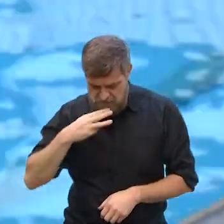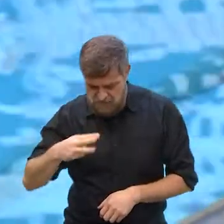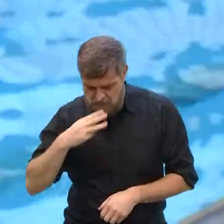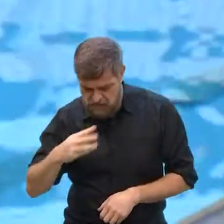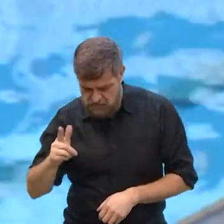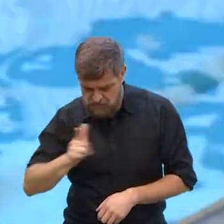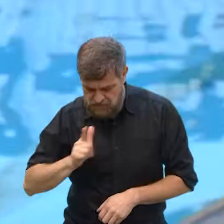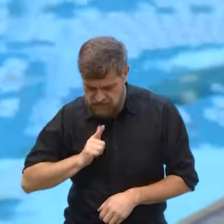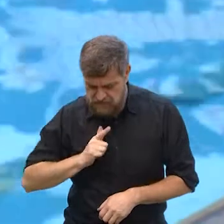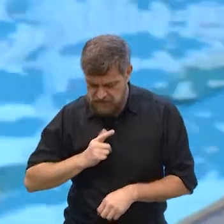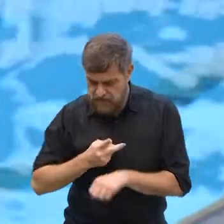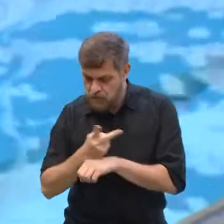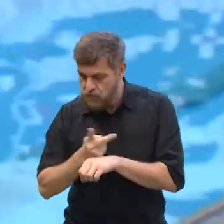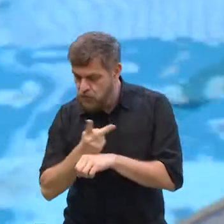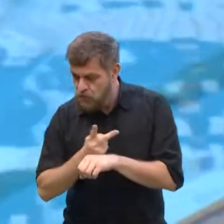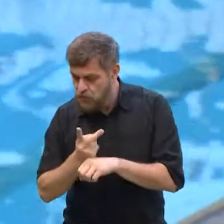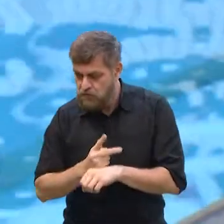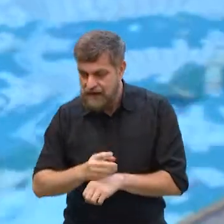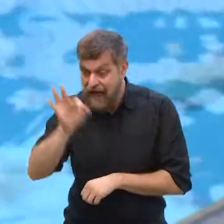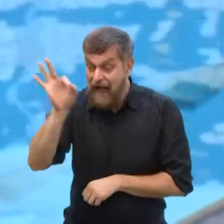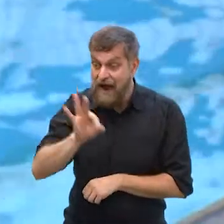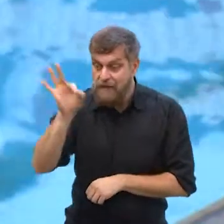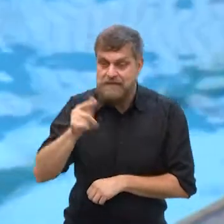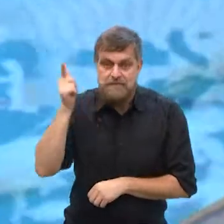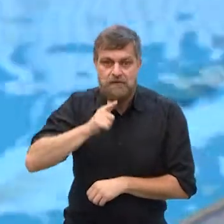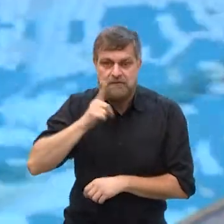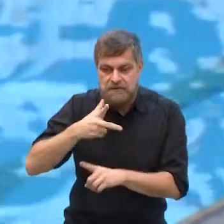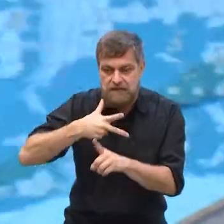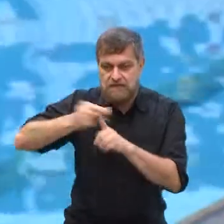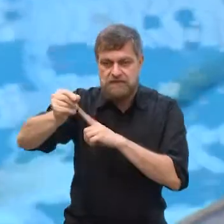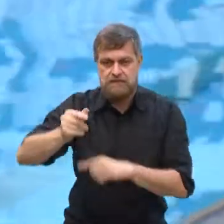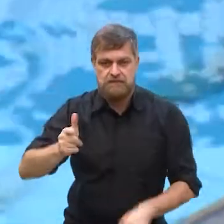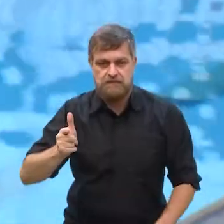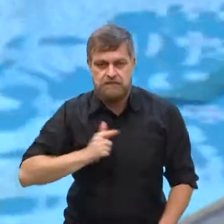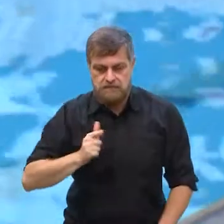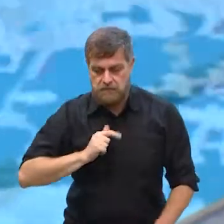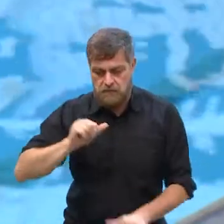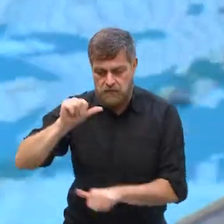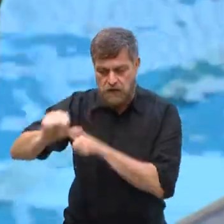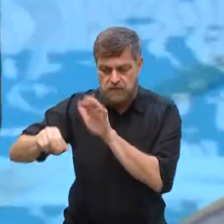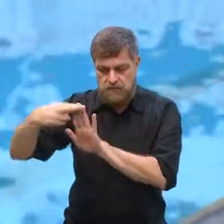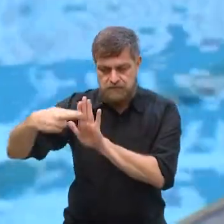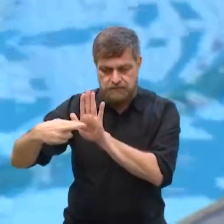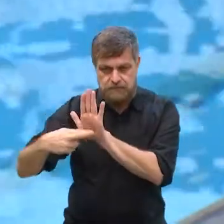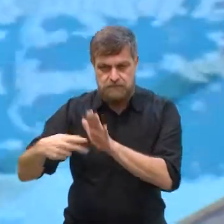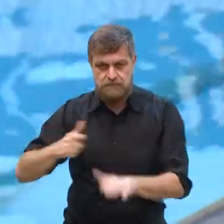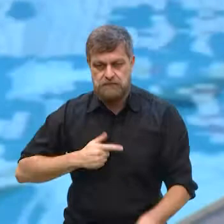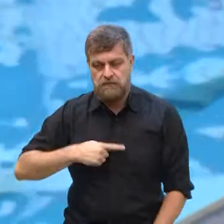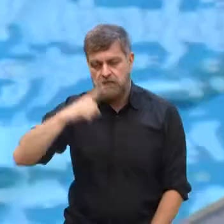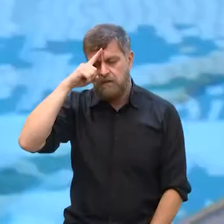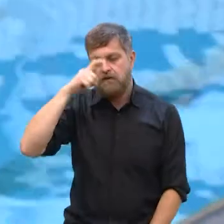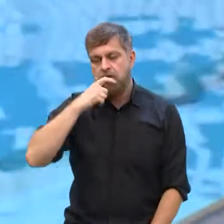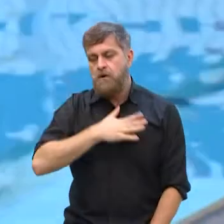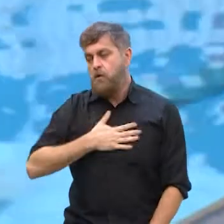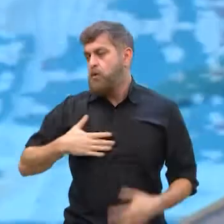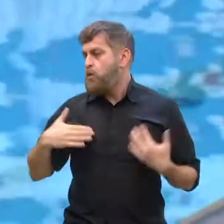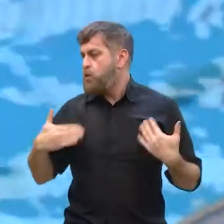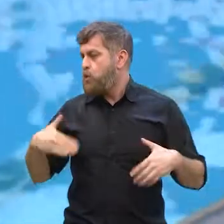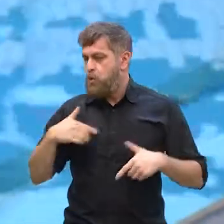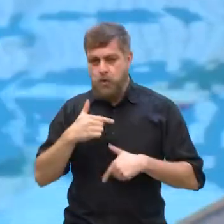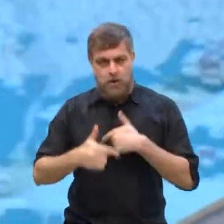provavelmente a gente tinha que ir atrás desse índice. E aí, com essa mudança, a gente tem mais uma tranquilidade para